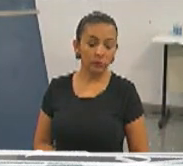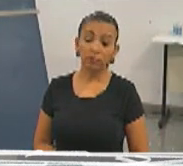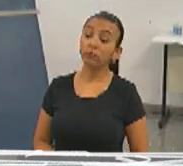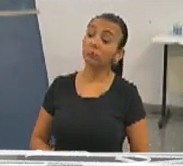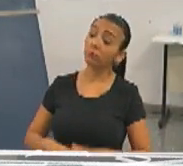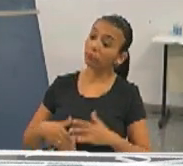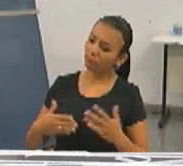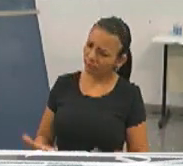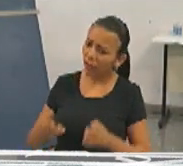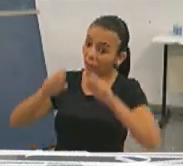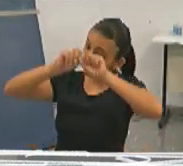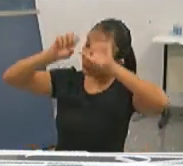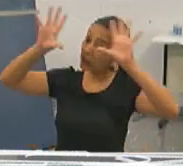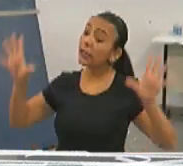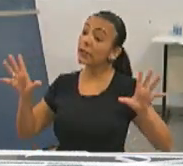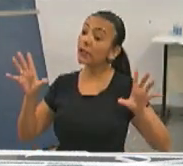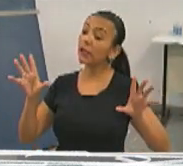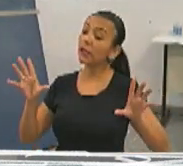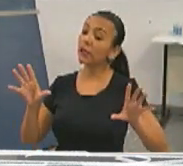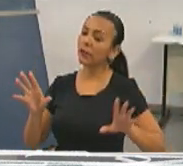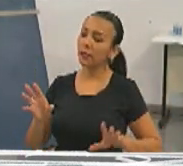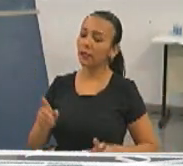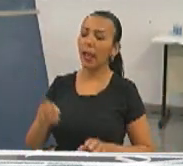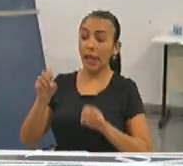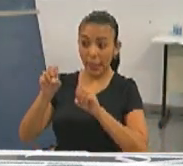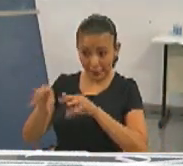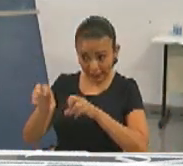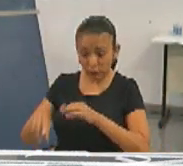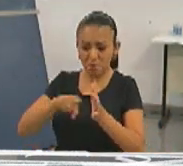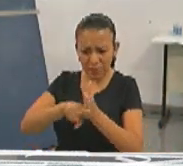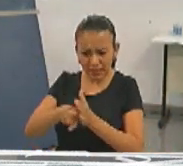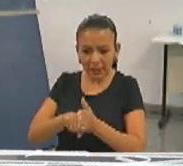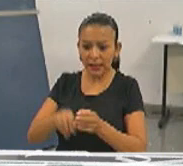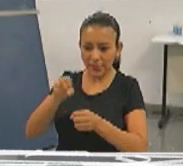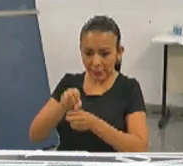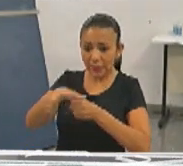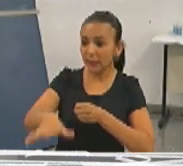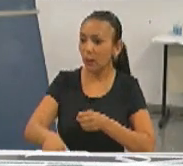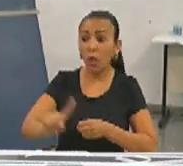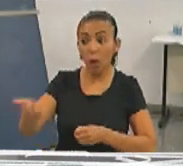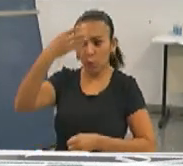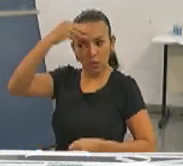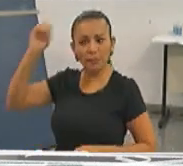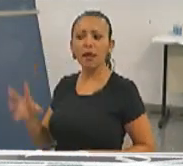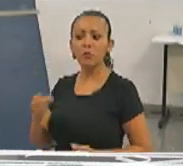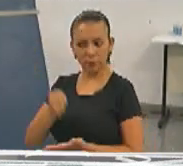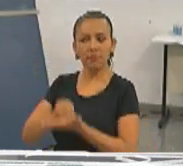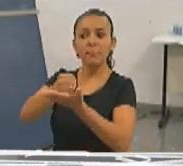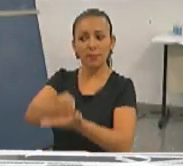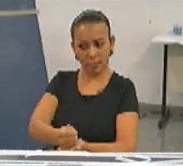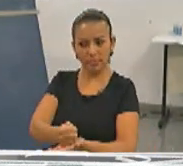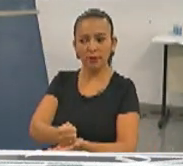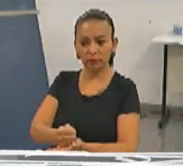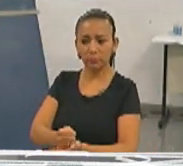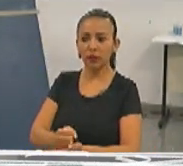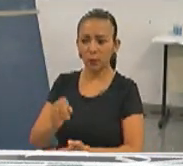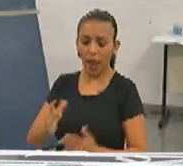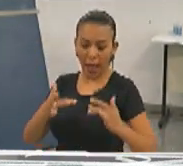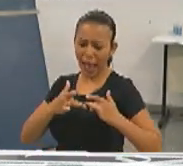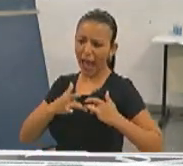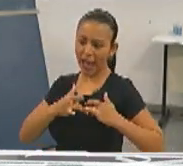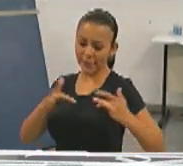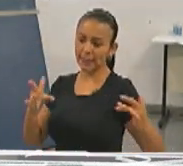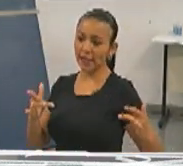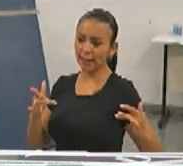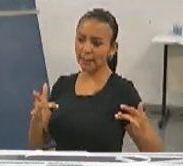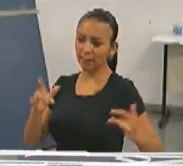Só para deixar bem claro, eu falo que ensino, pesquisa e extensão, eu não esqueço da assistência, tá? É que eu acho que nós temos um grande potencial de